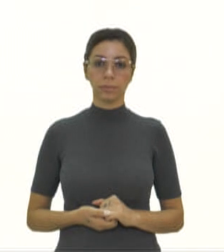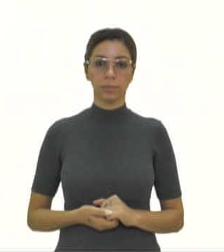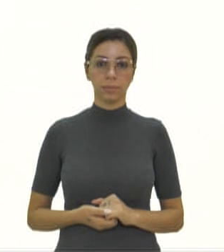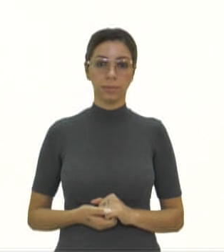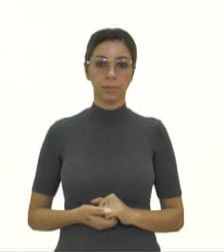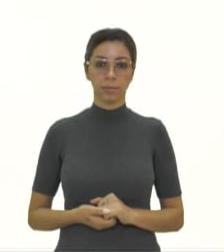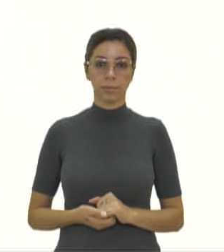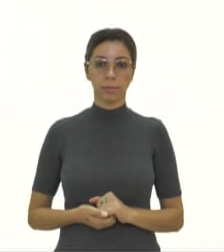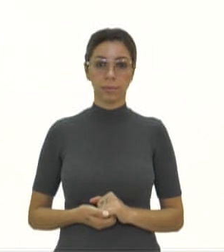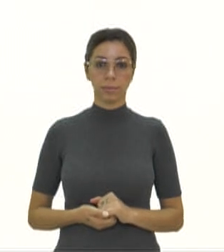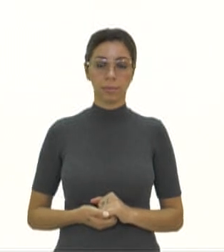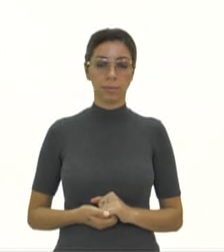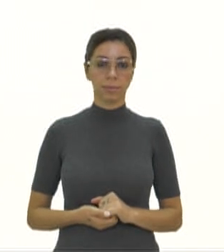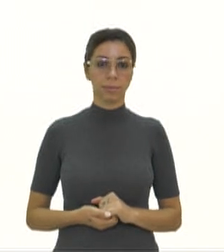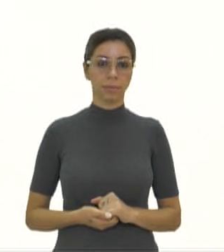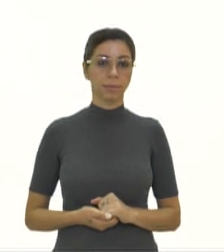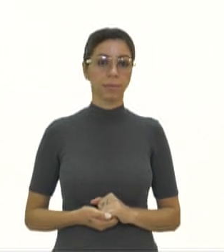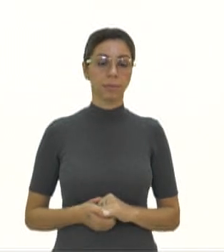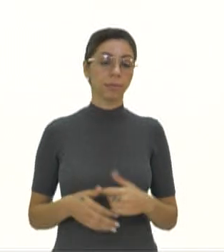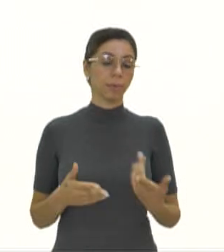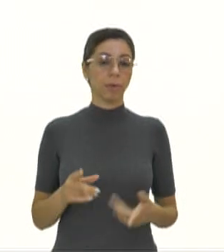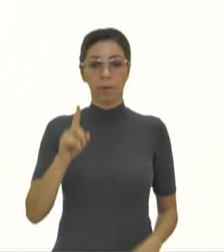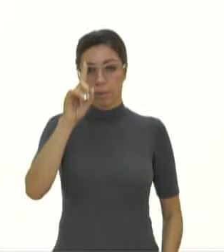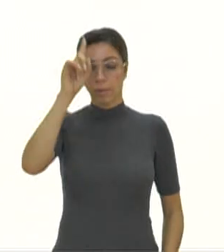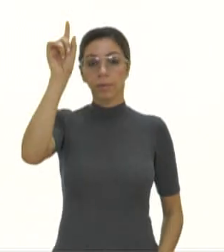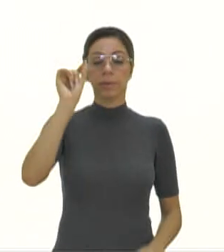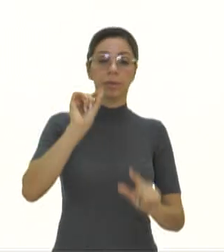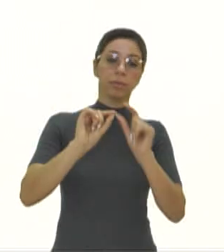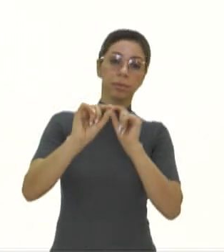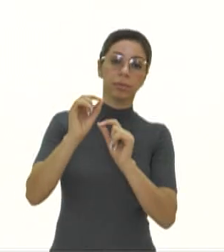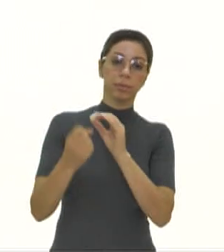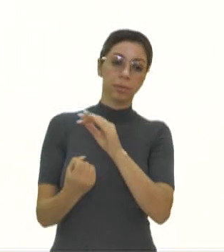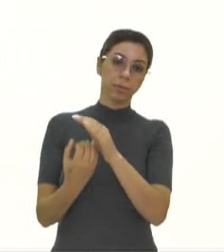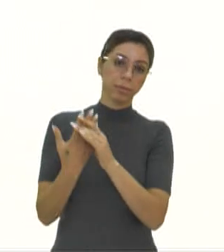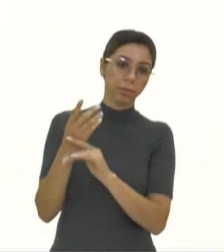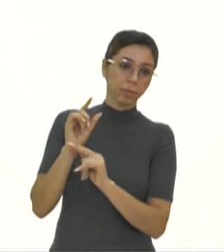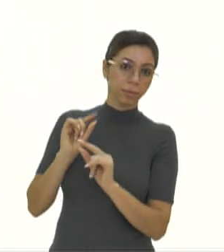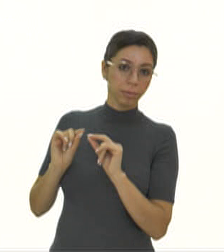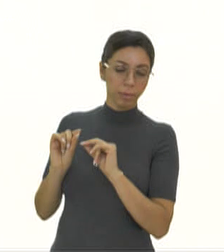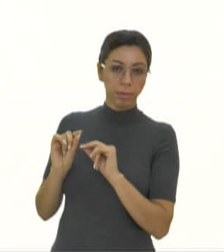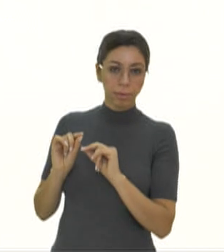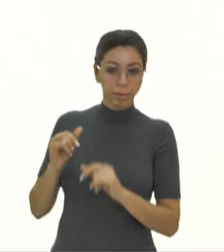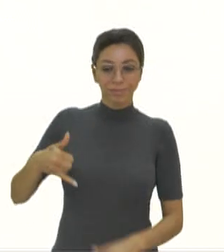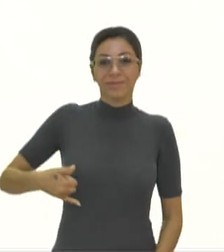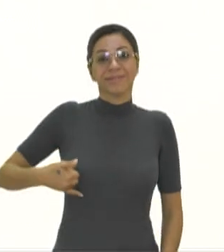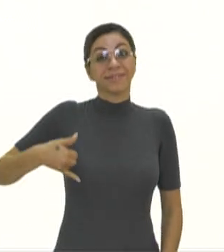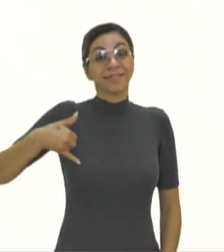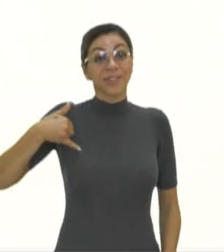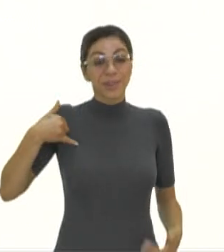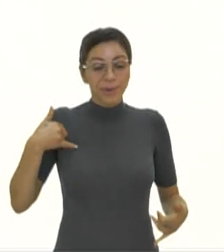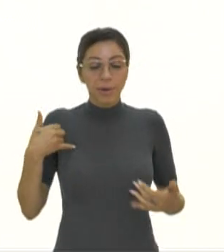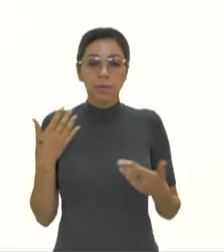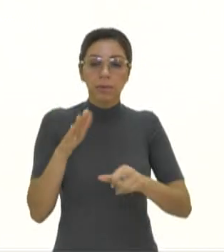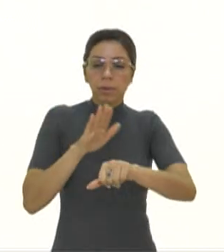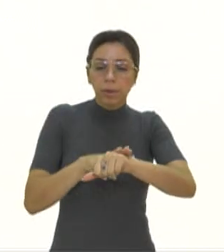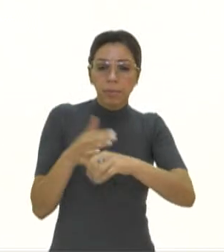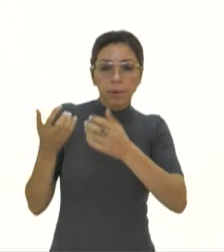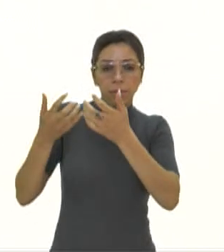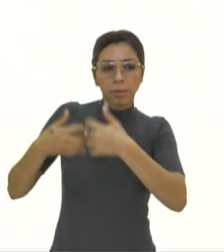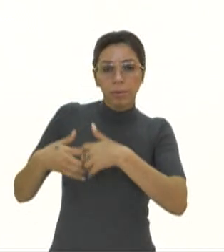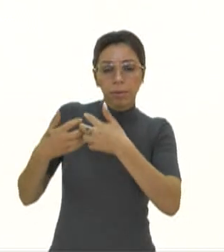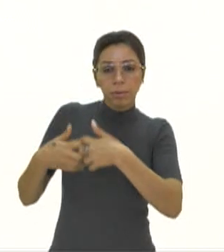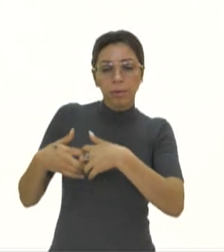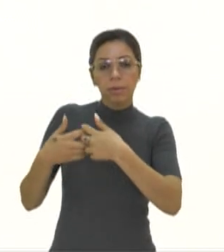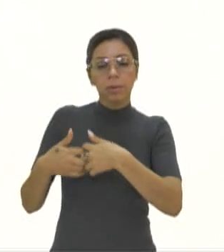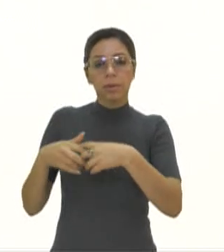is profitable. A invenção dele foi algo de orgulho dele? Vou dar um tempinho para vocês pensarem, vejam